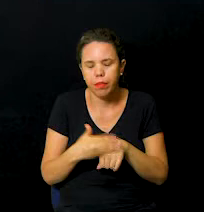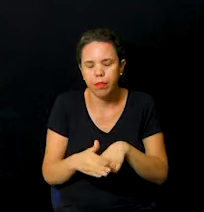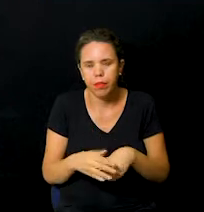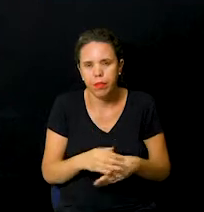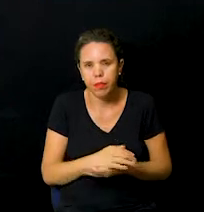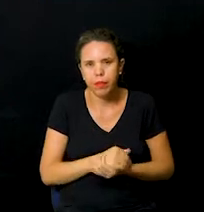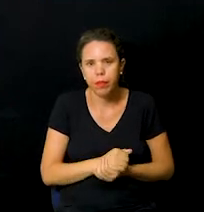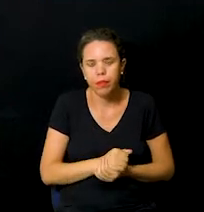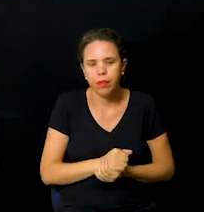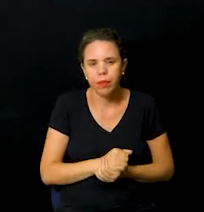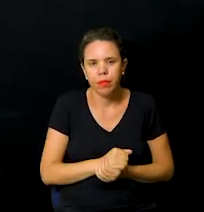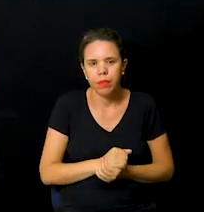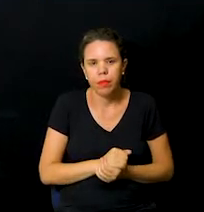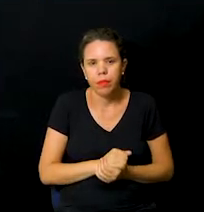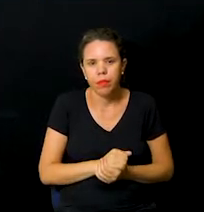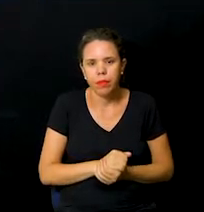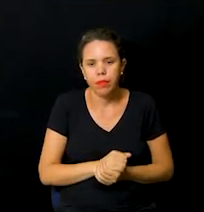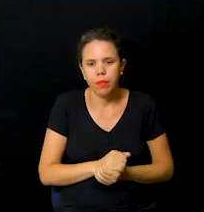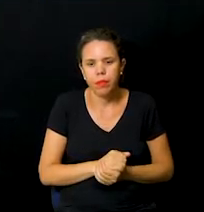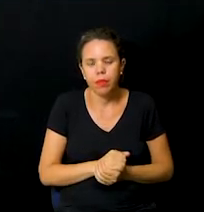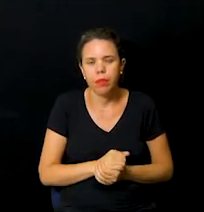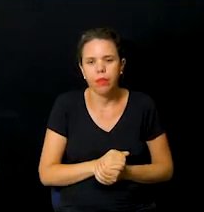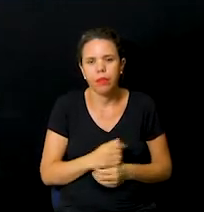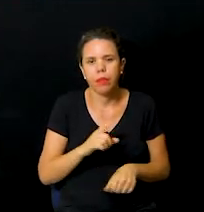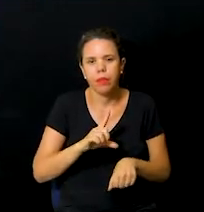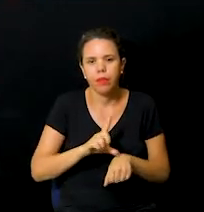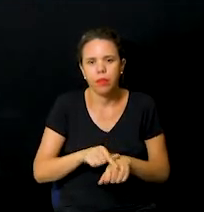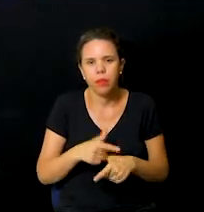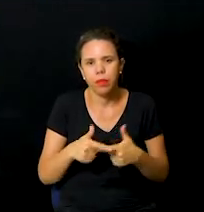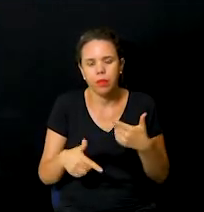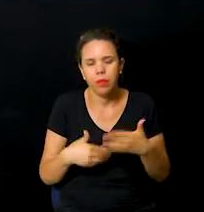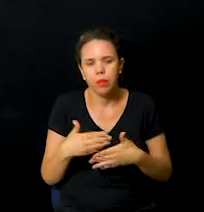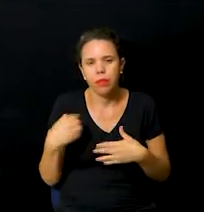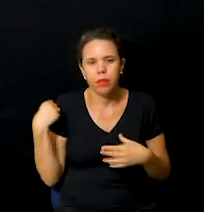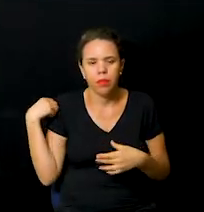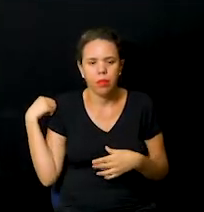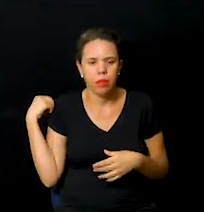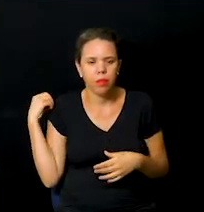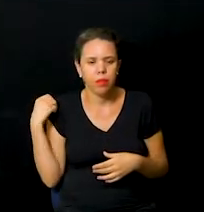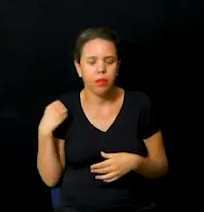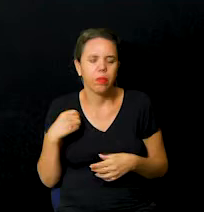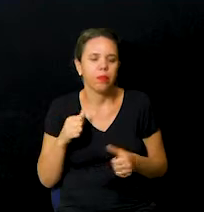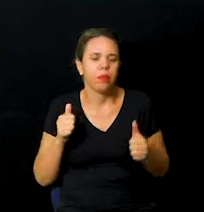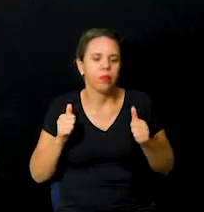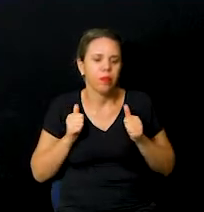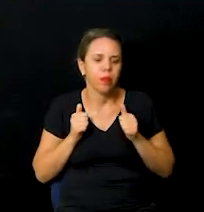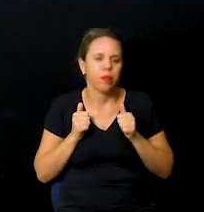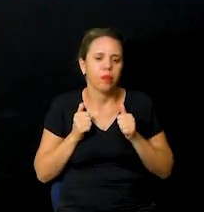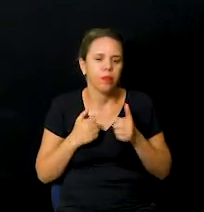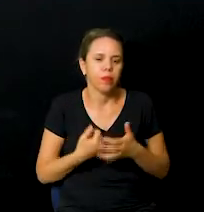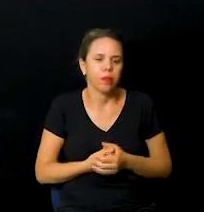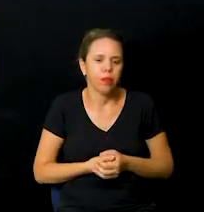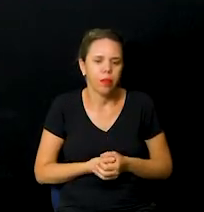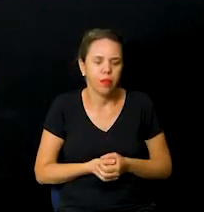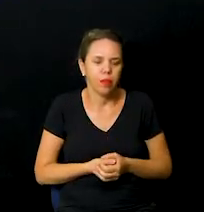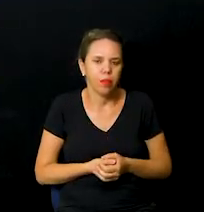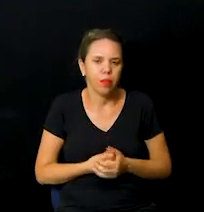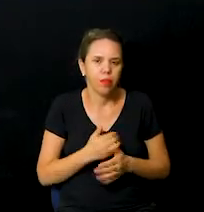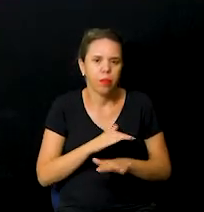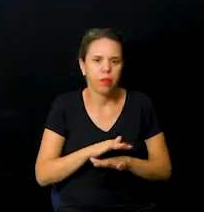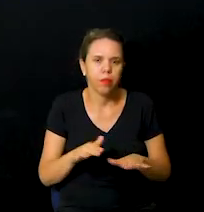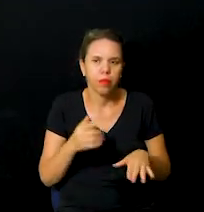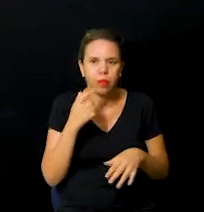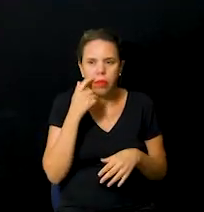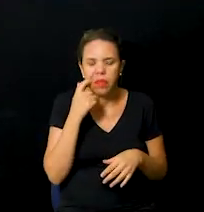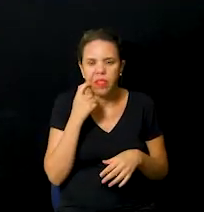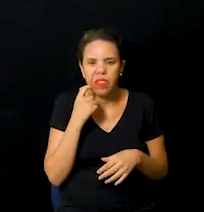não colocar em prática. Porque aí te gerará procrastinação, te gerará paralisação e